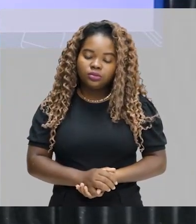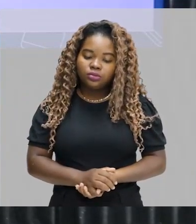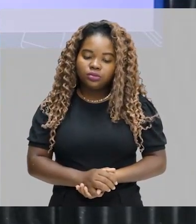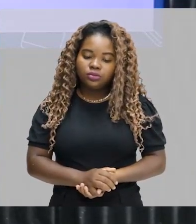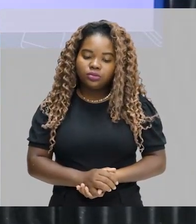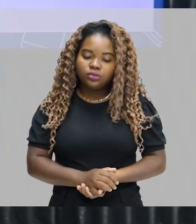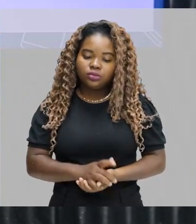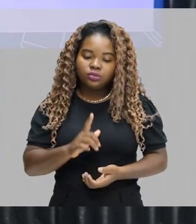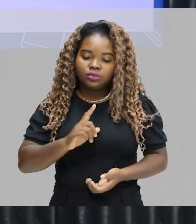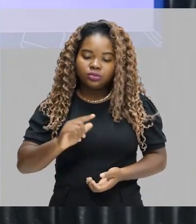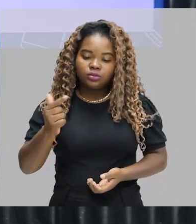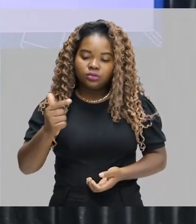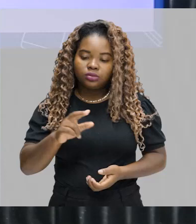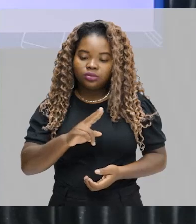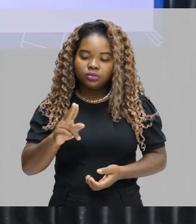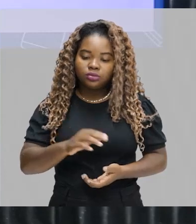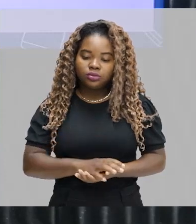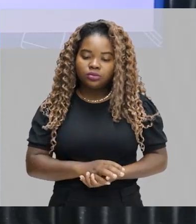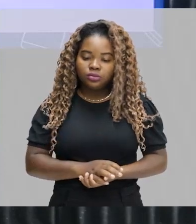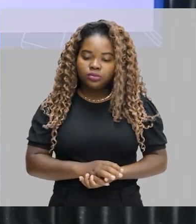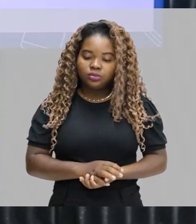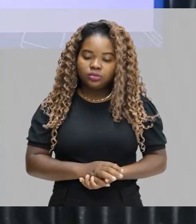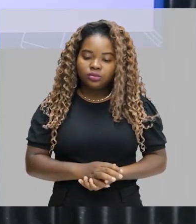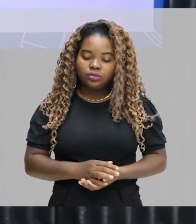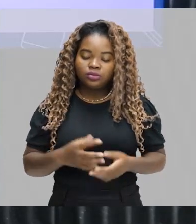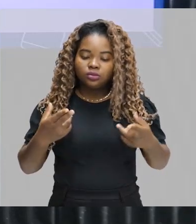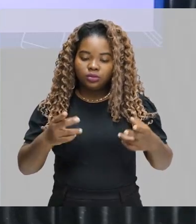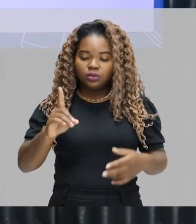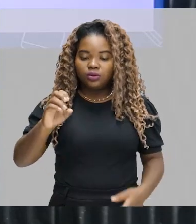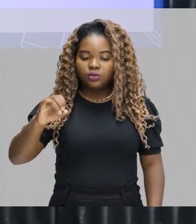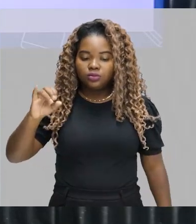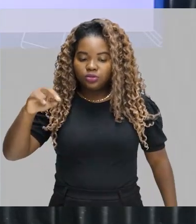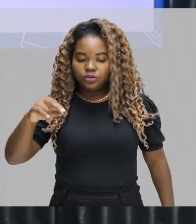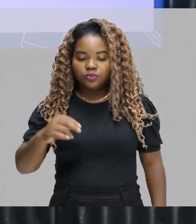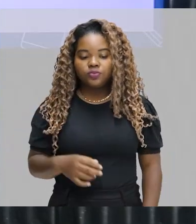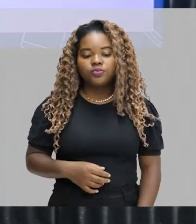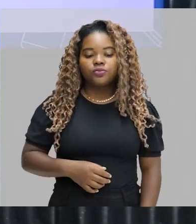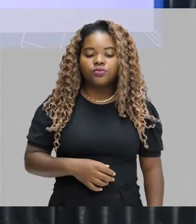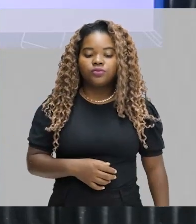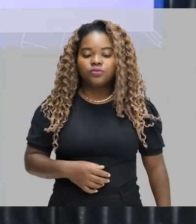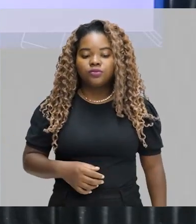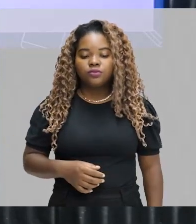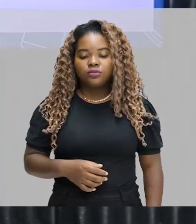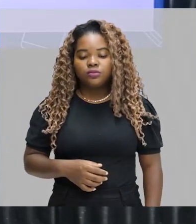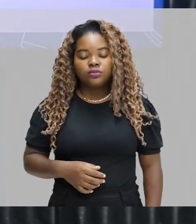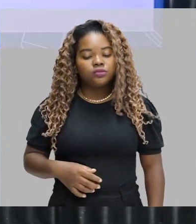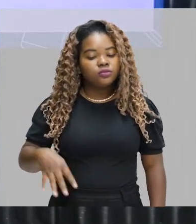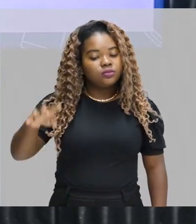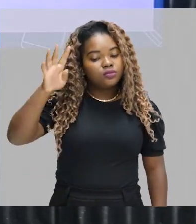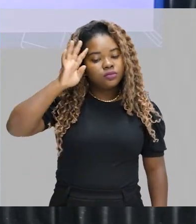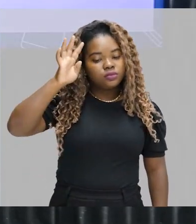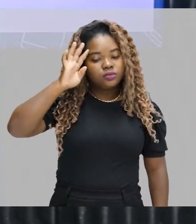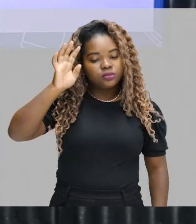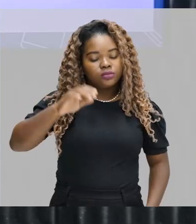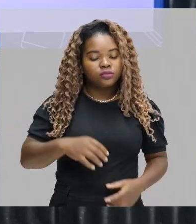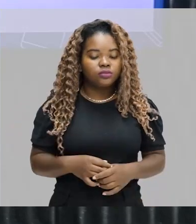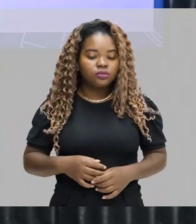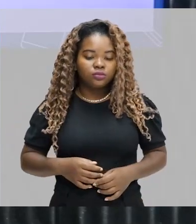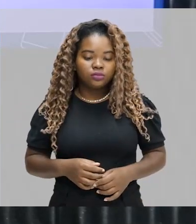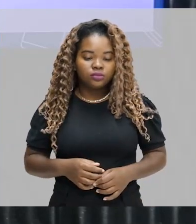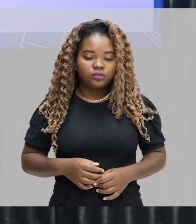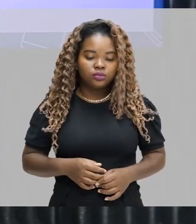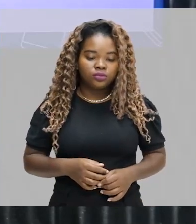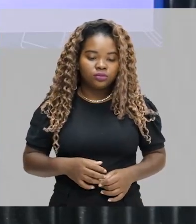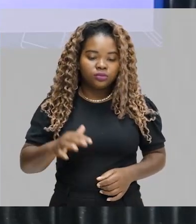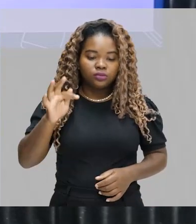tem um outro nome, que é Woden, tá? Que é a mesma coisa que Odin. Friday faz referência à esposa de Odin, que é a